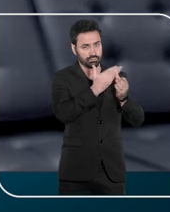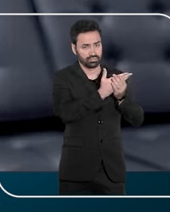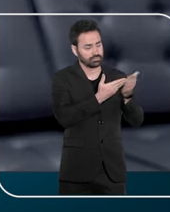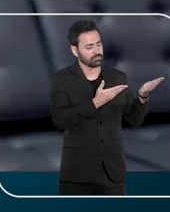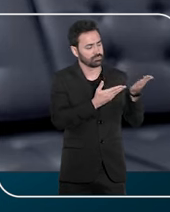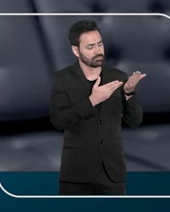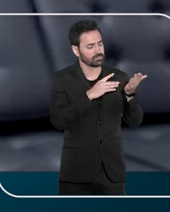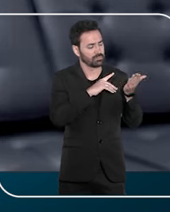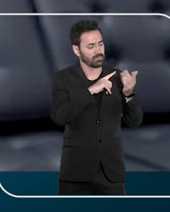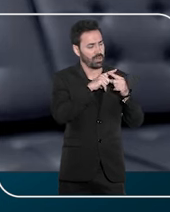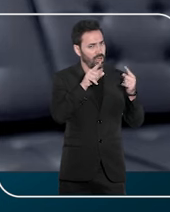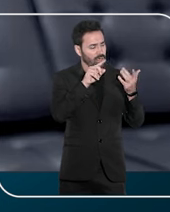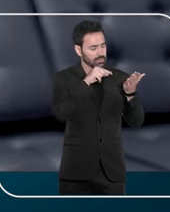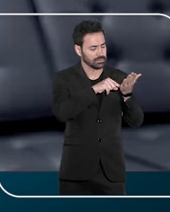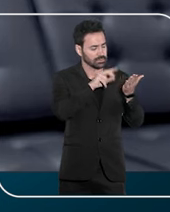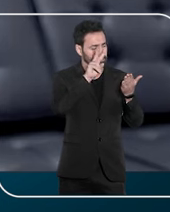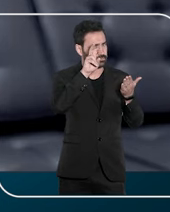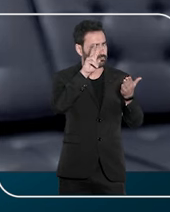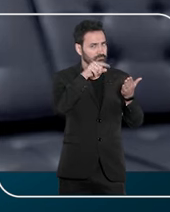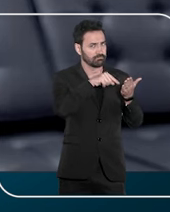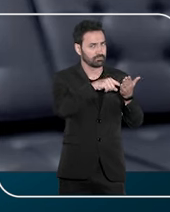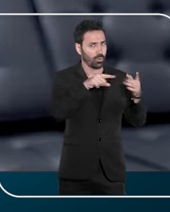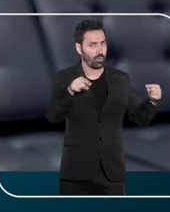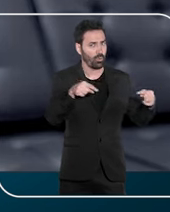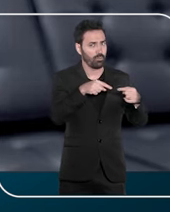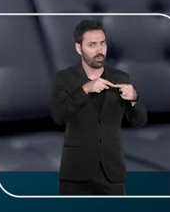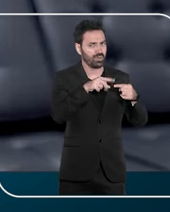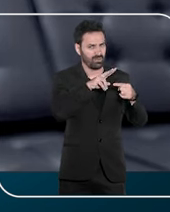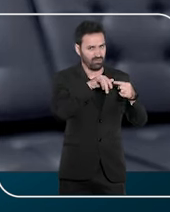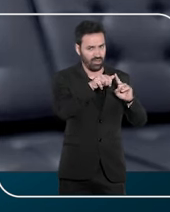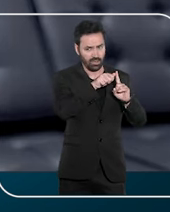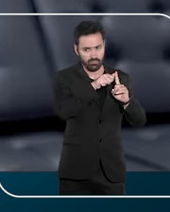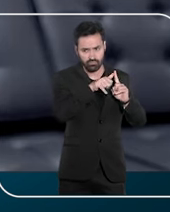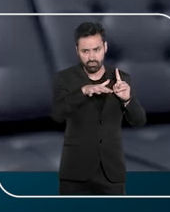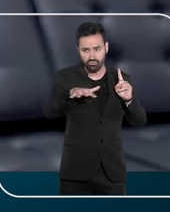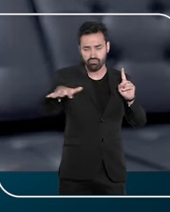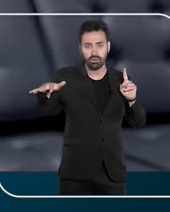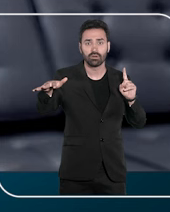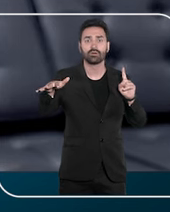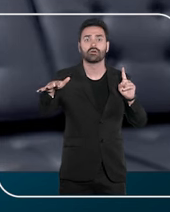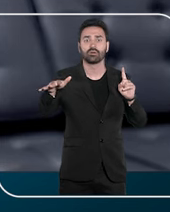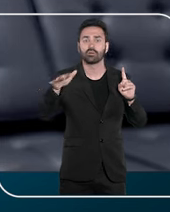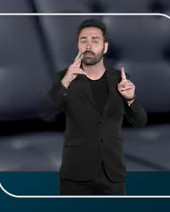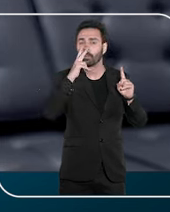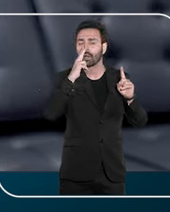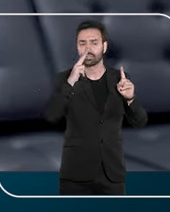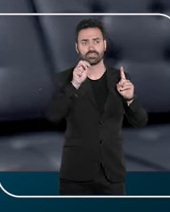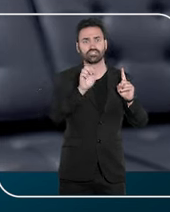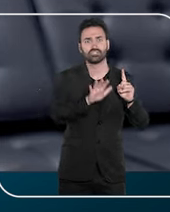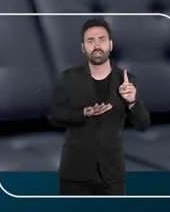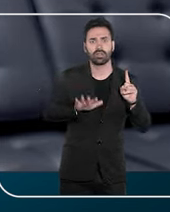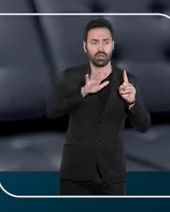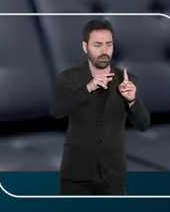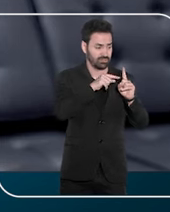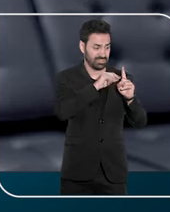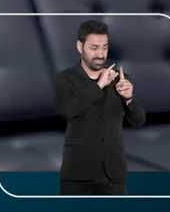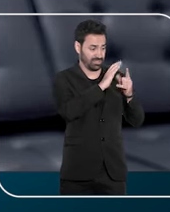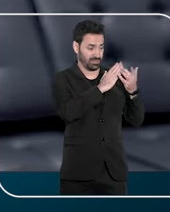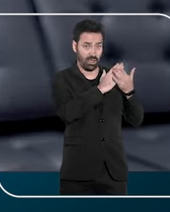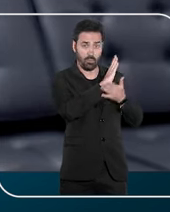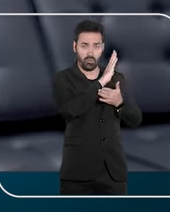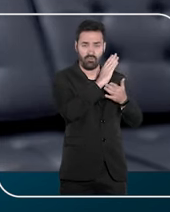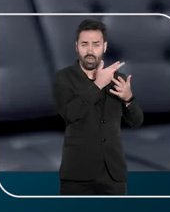algo que repercuta de maneira extraordinária, né, uma repercussão geral daquele tema, que não